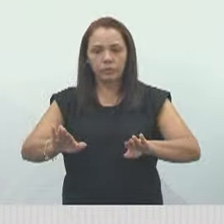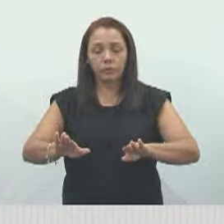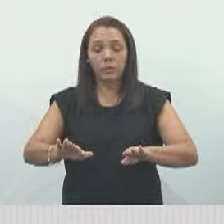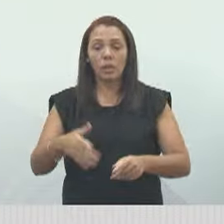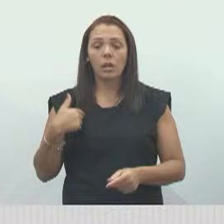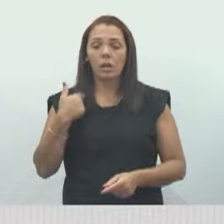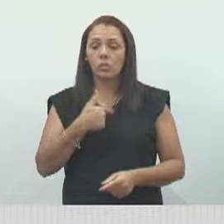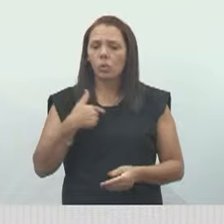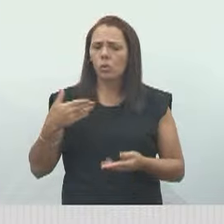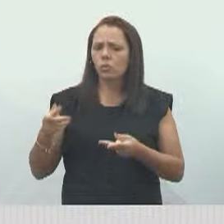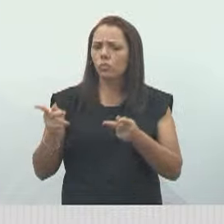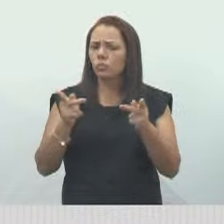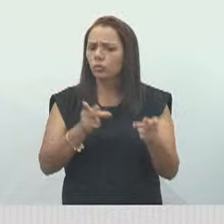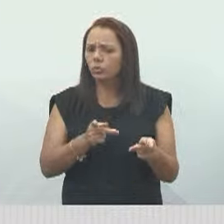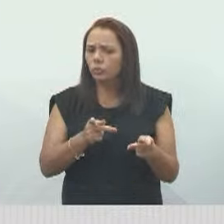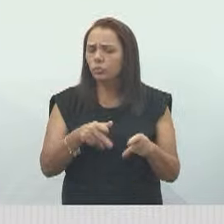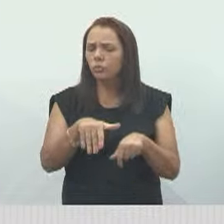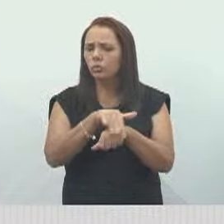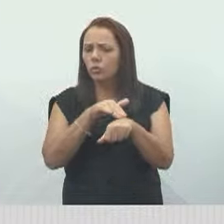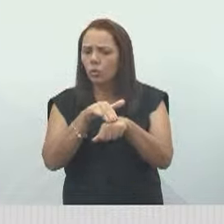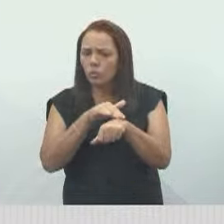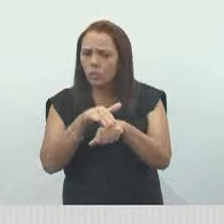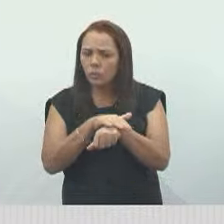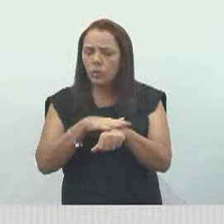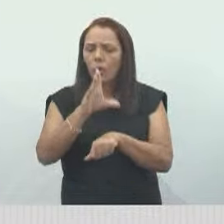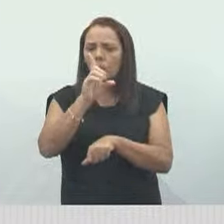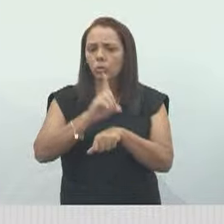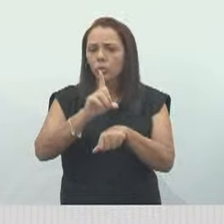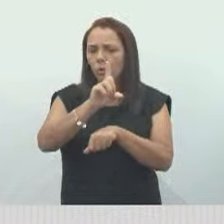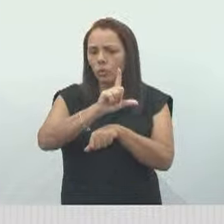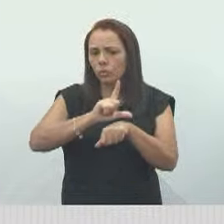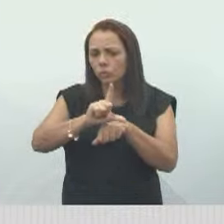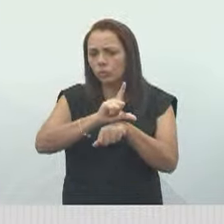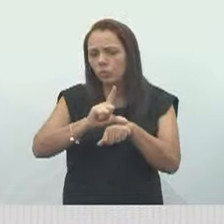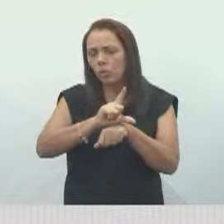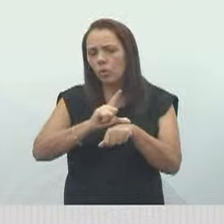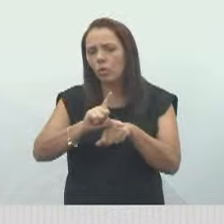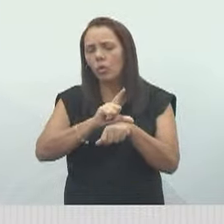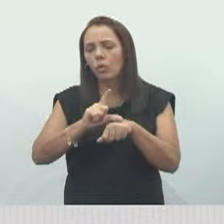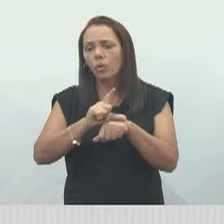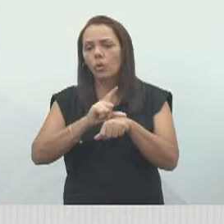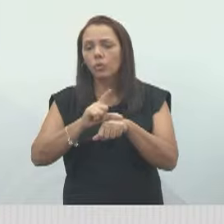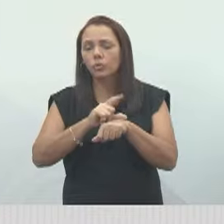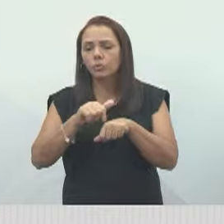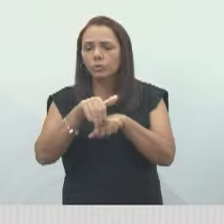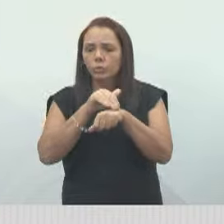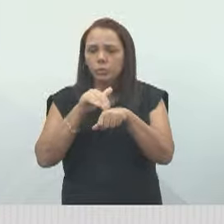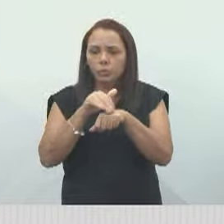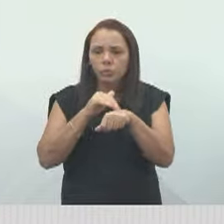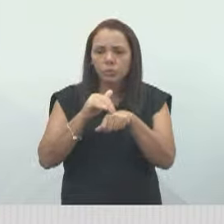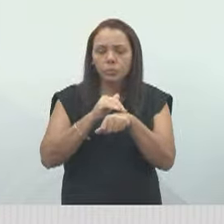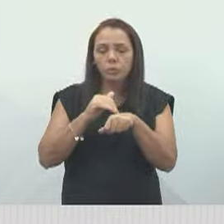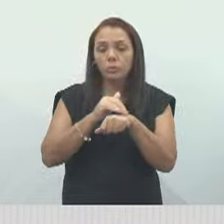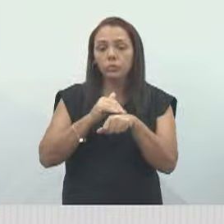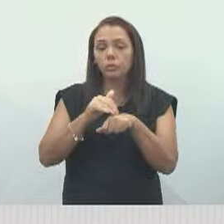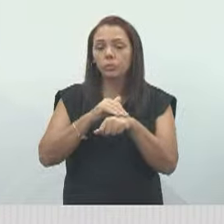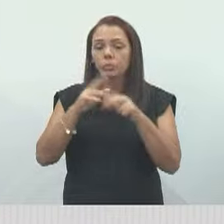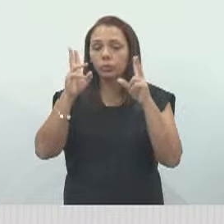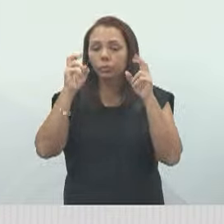com os proprietários das lojas, dos comércios, e conversando sobre